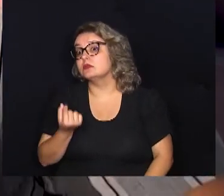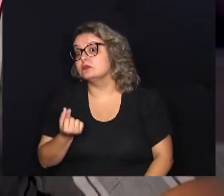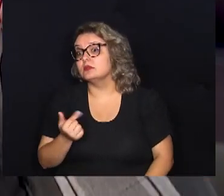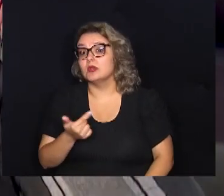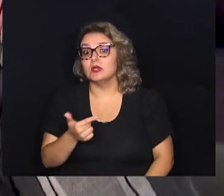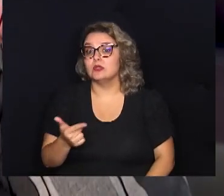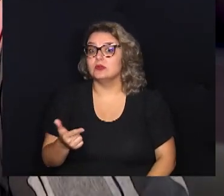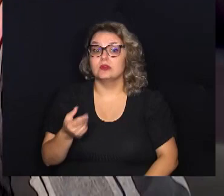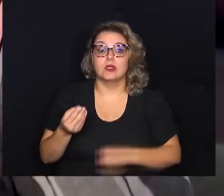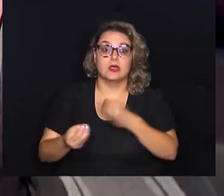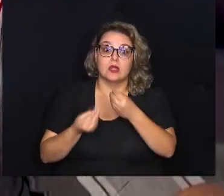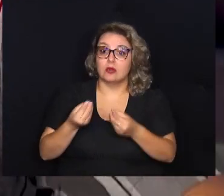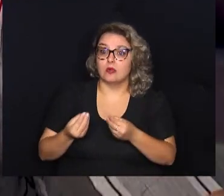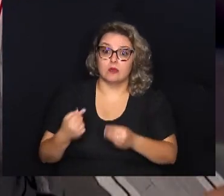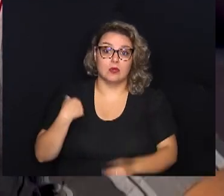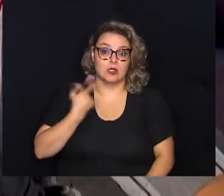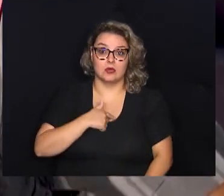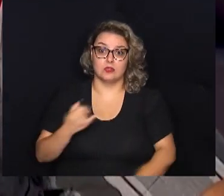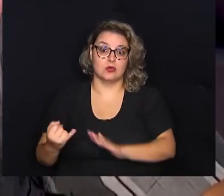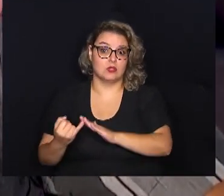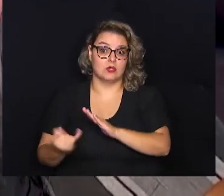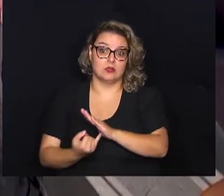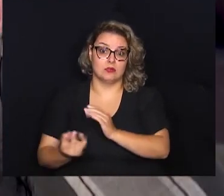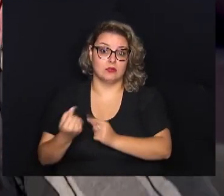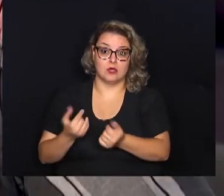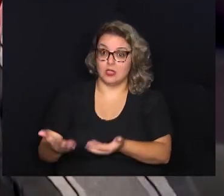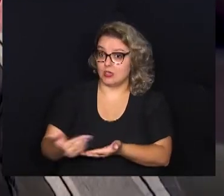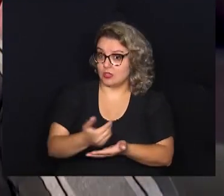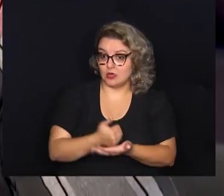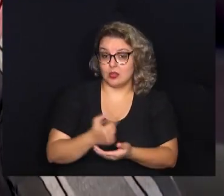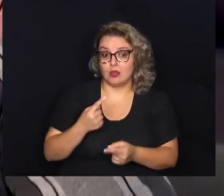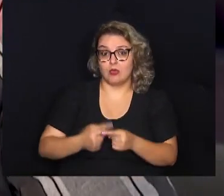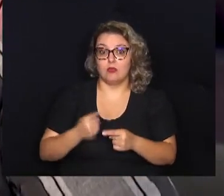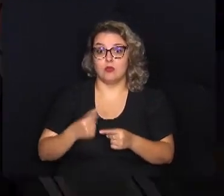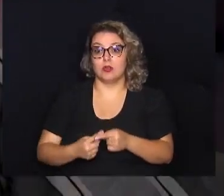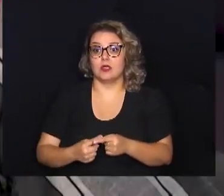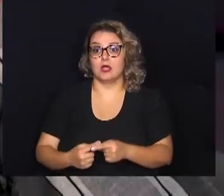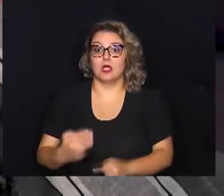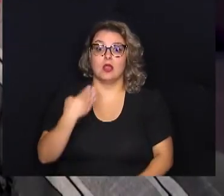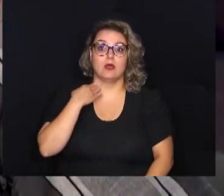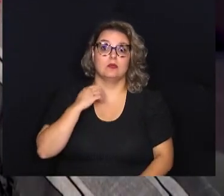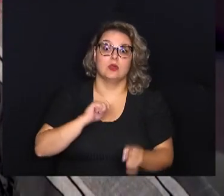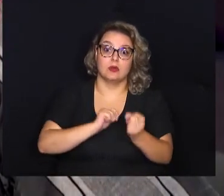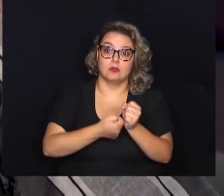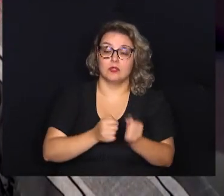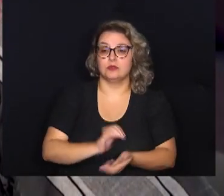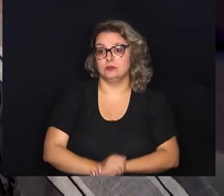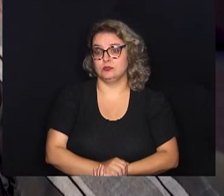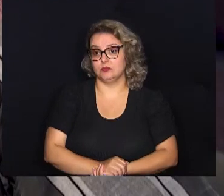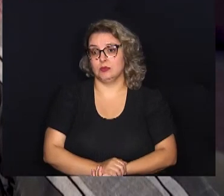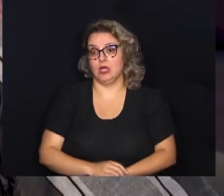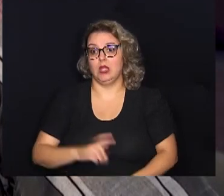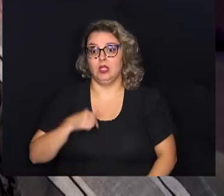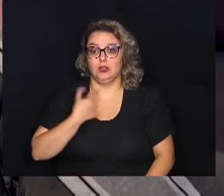como, pela nossa instituição, pedir arrecadação de recursos, porque a conta está bloqueada. Nós temos